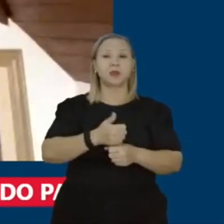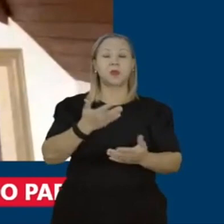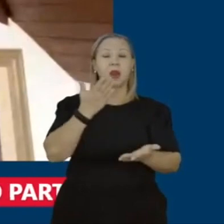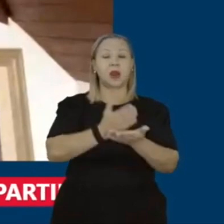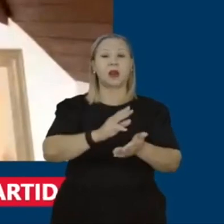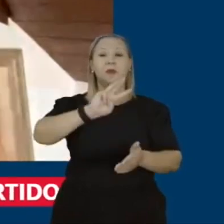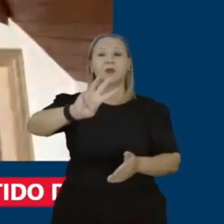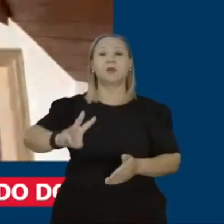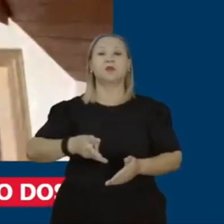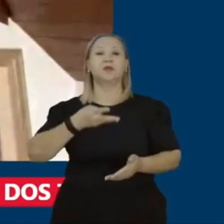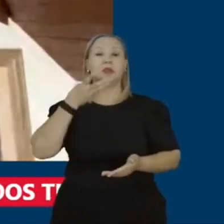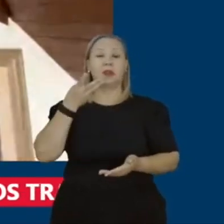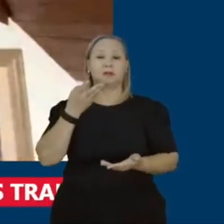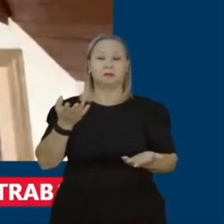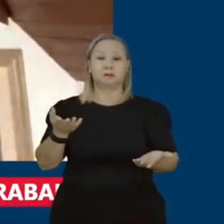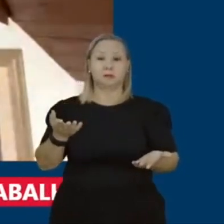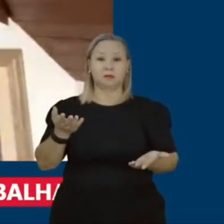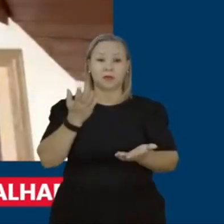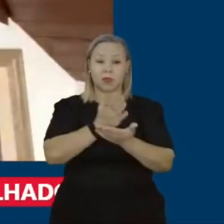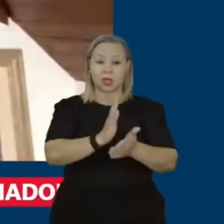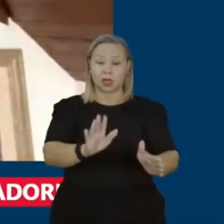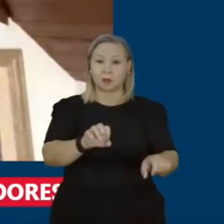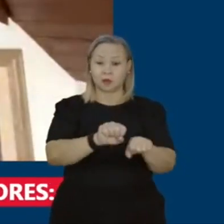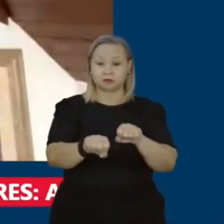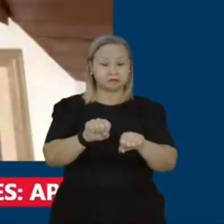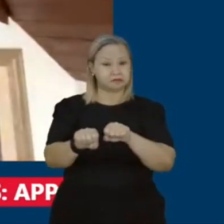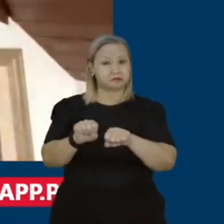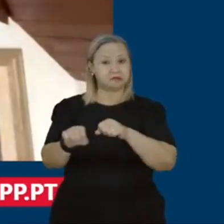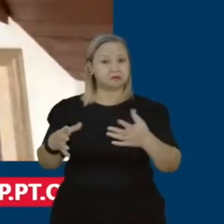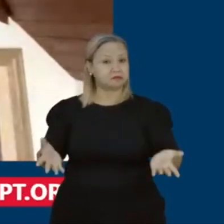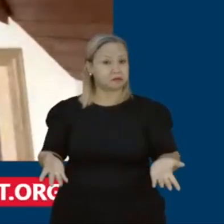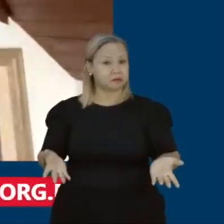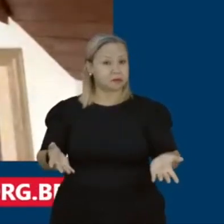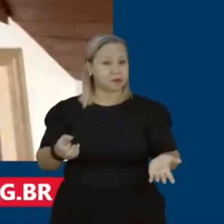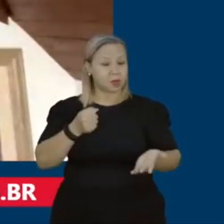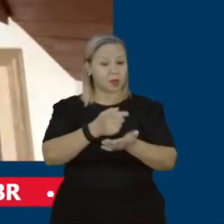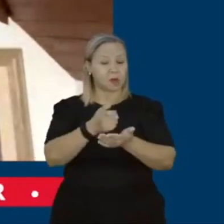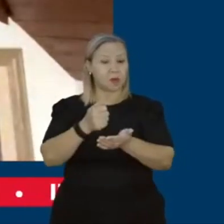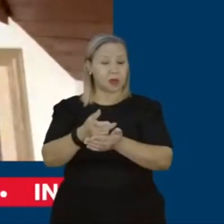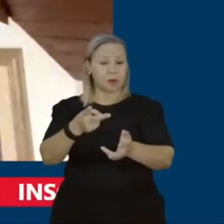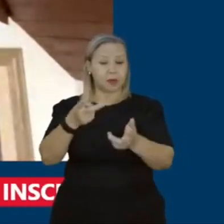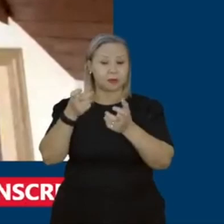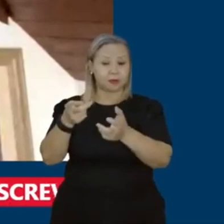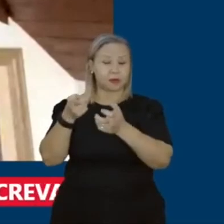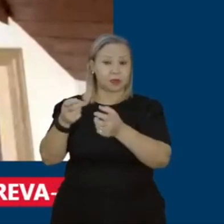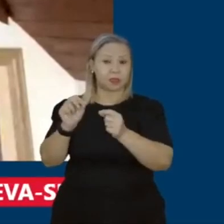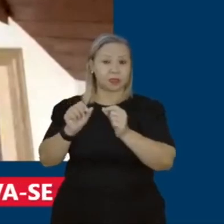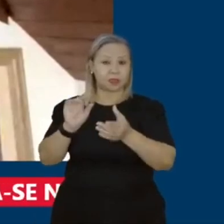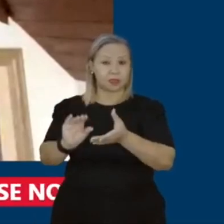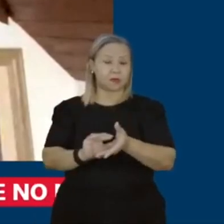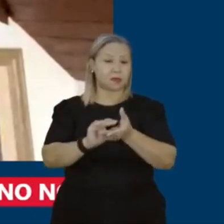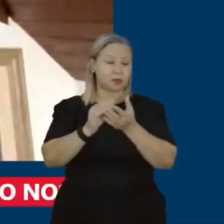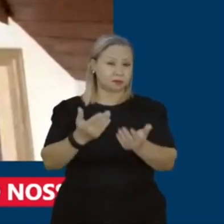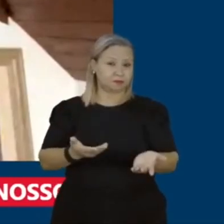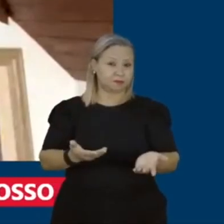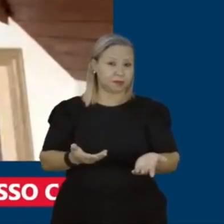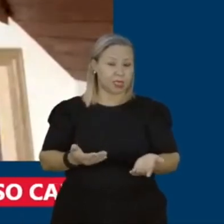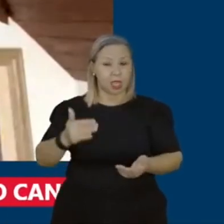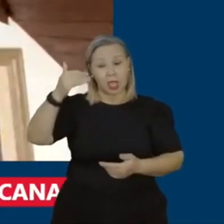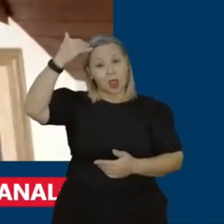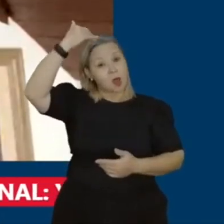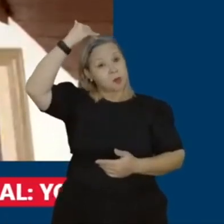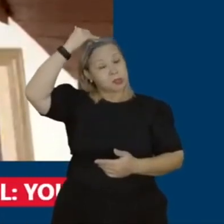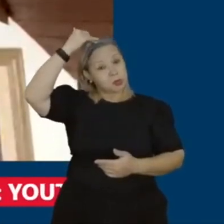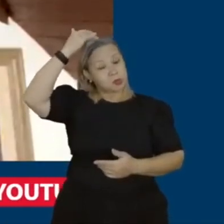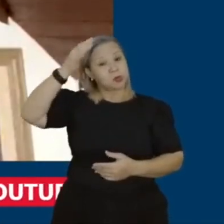trilhão, exonera do pagamento desses tributos. É um verdadeiro absurdo. Na minha